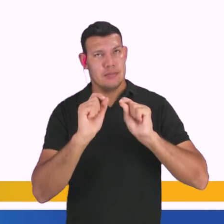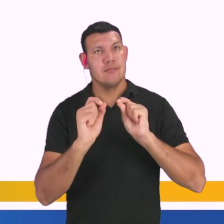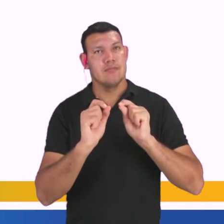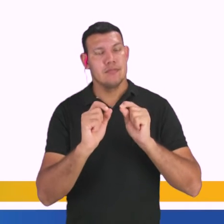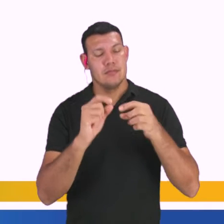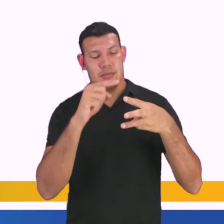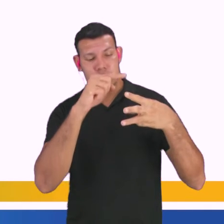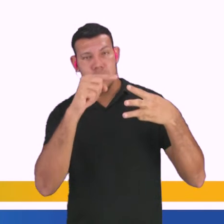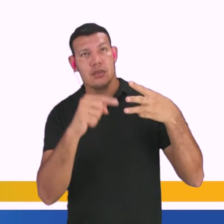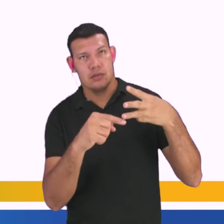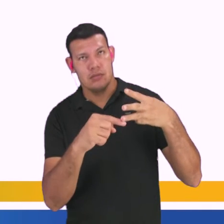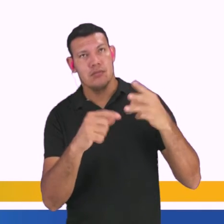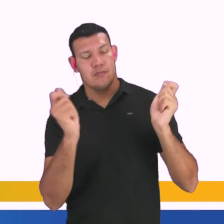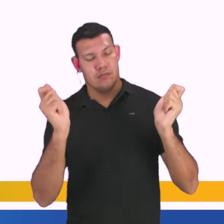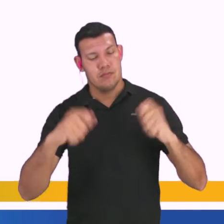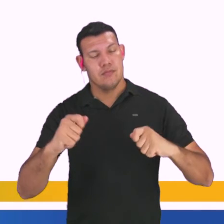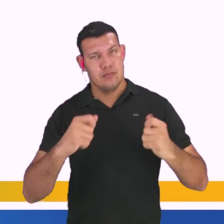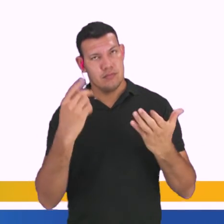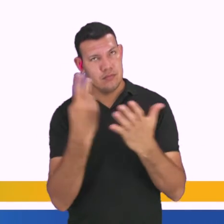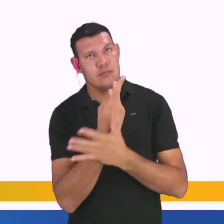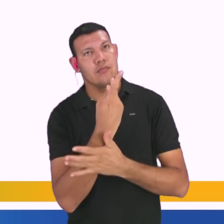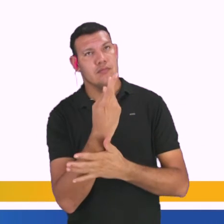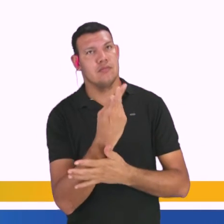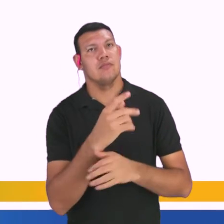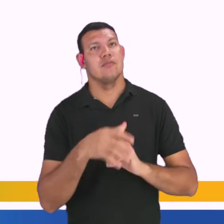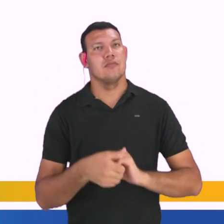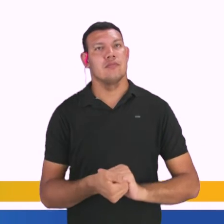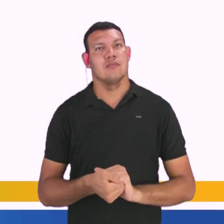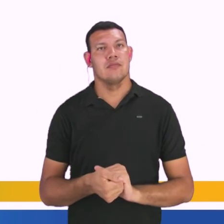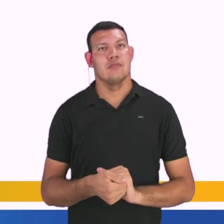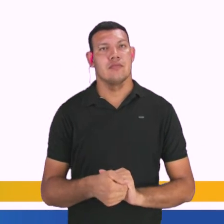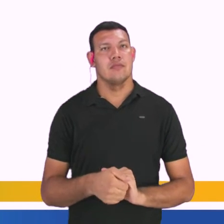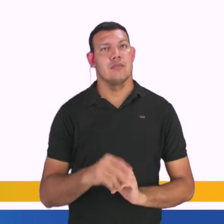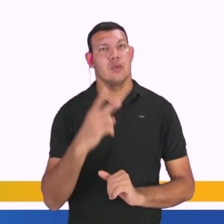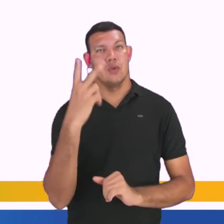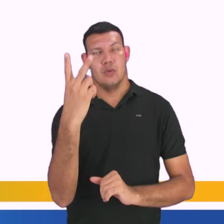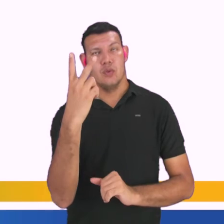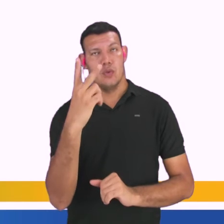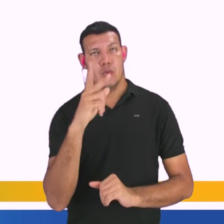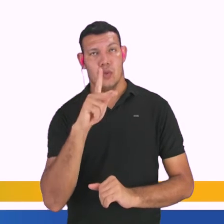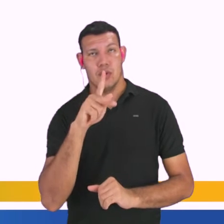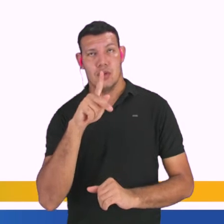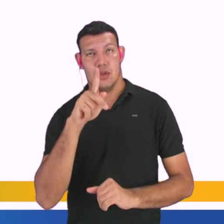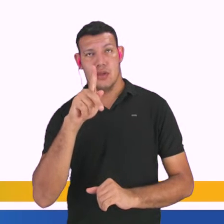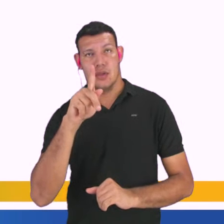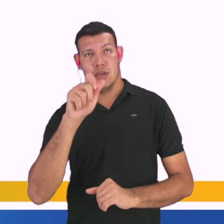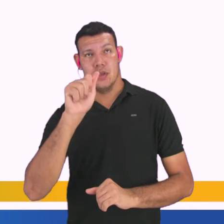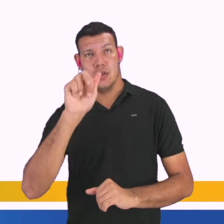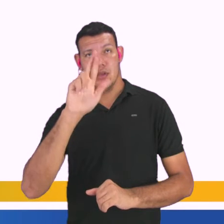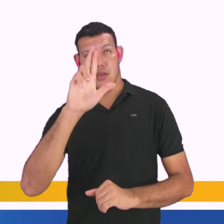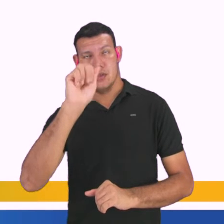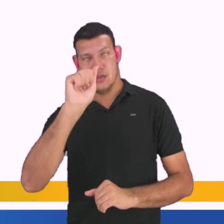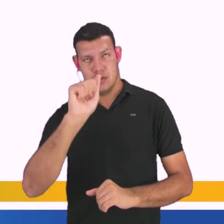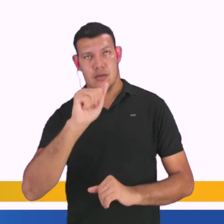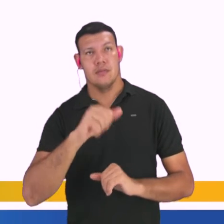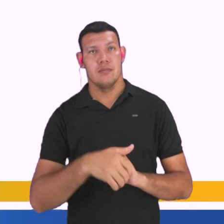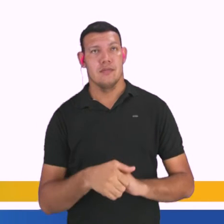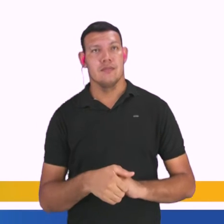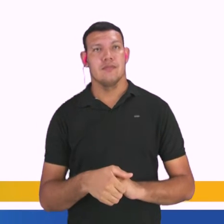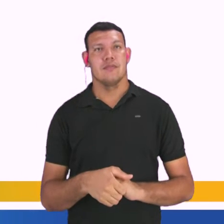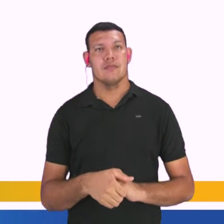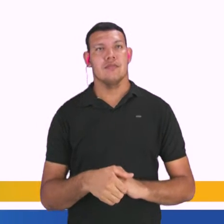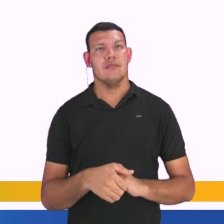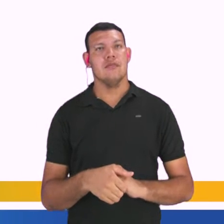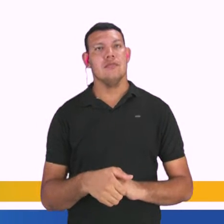que nós temos três possíveis situações de ocorrer em duas caras e uma coroa então no conjunto a ser